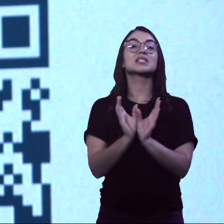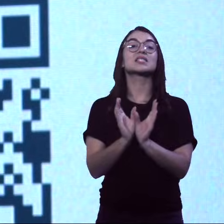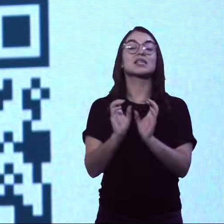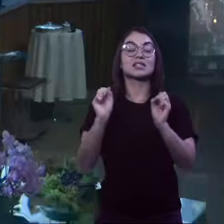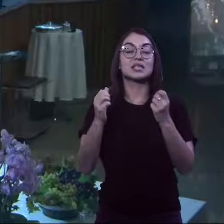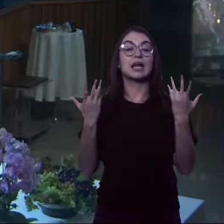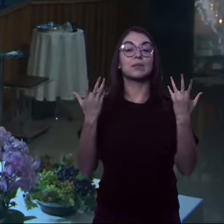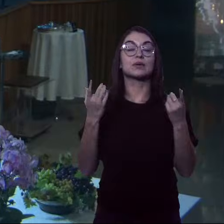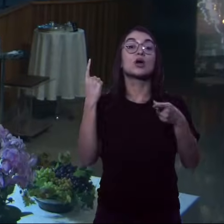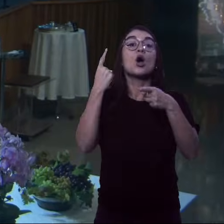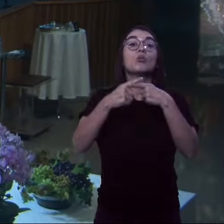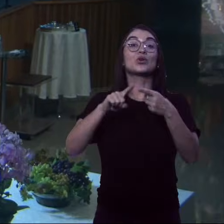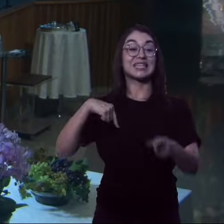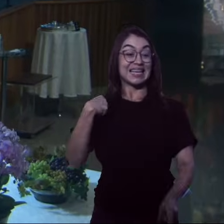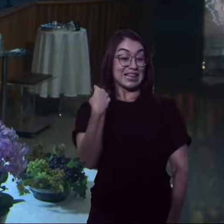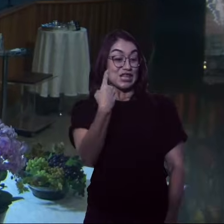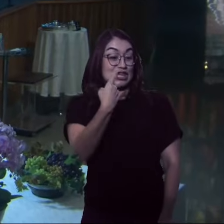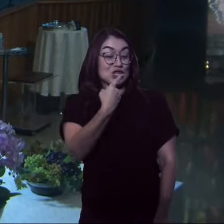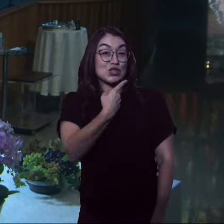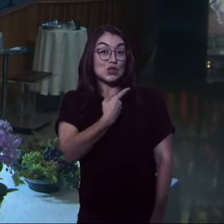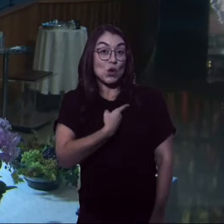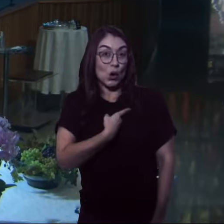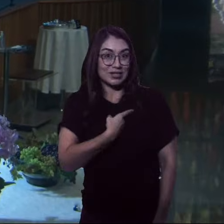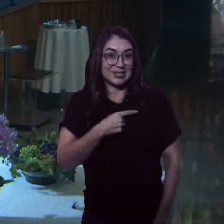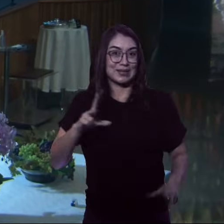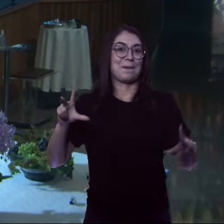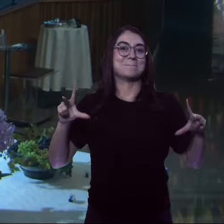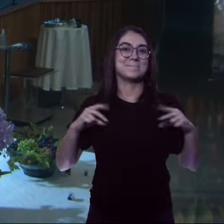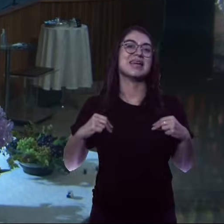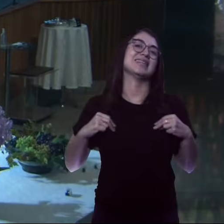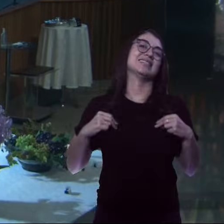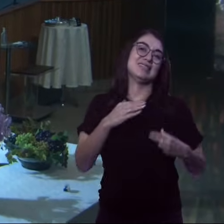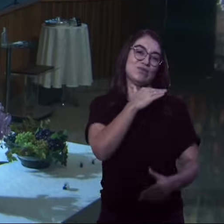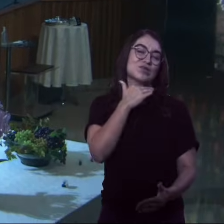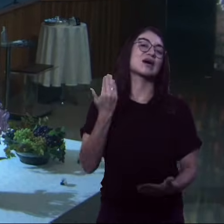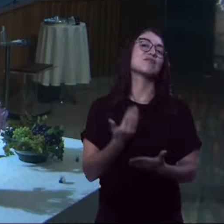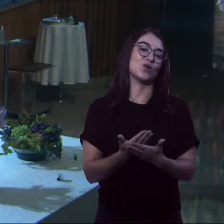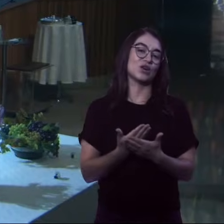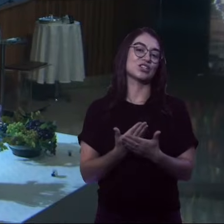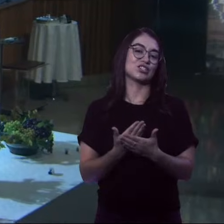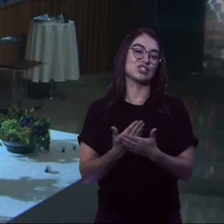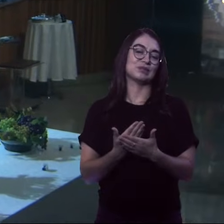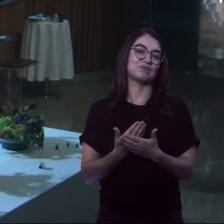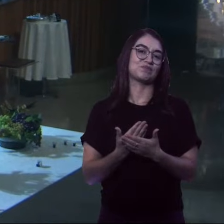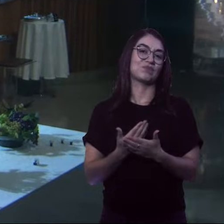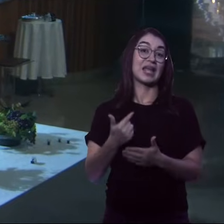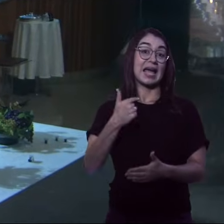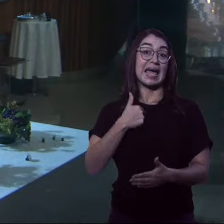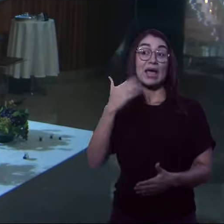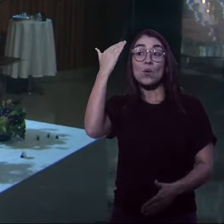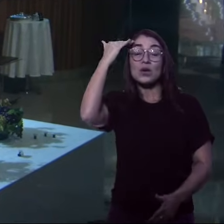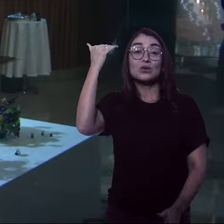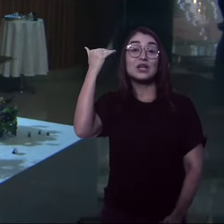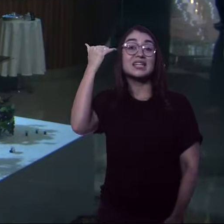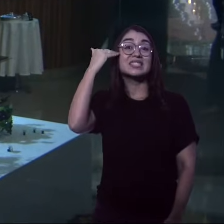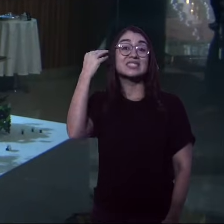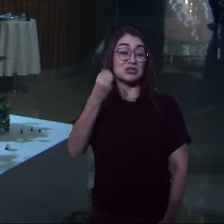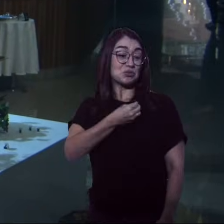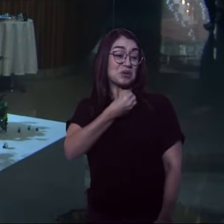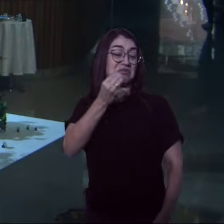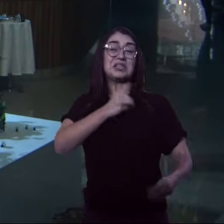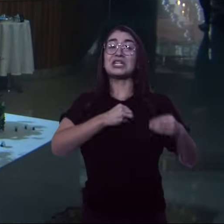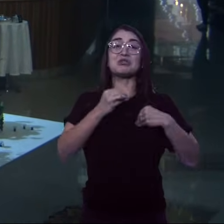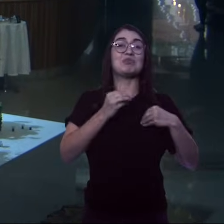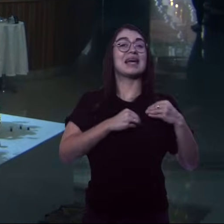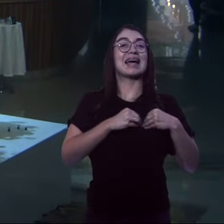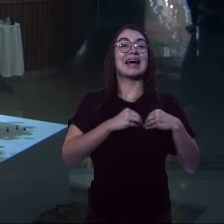merecíamos morrer. Nós pecamos. Quando eu tinha 14 anos, eu já vivia no pecado.